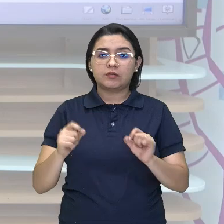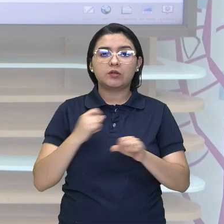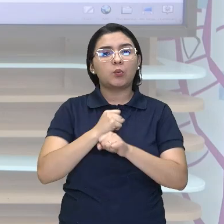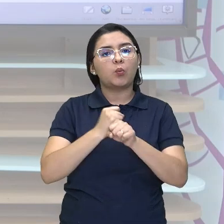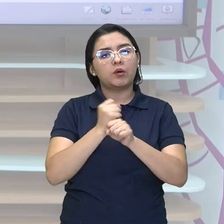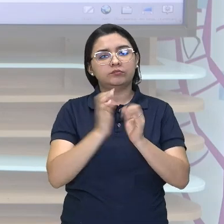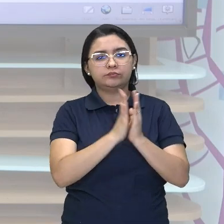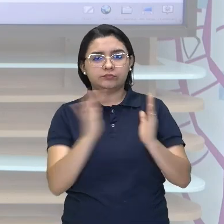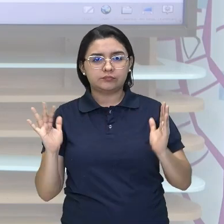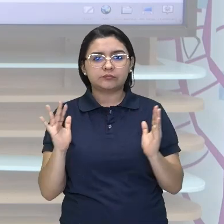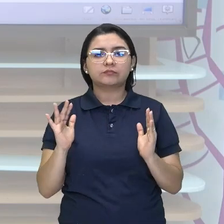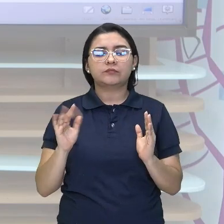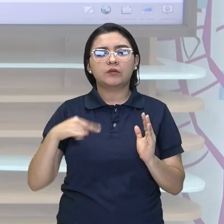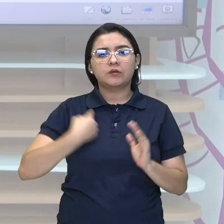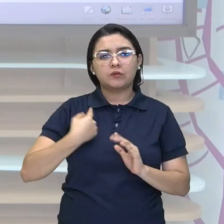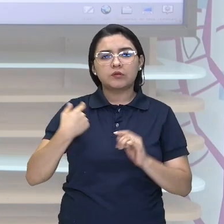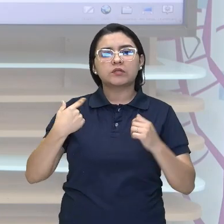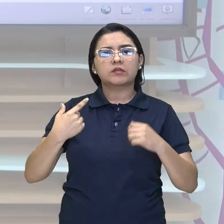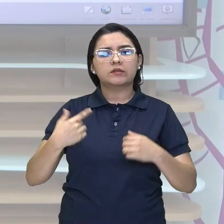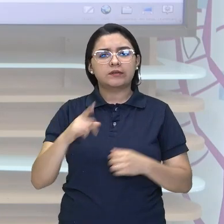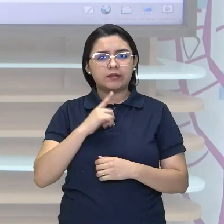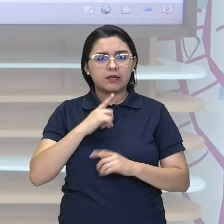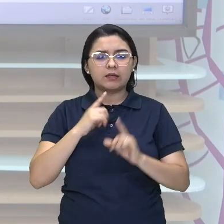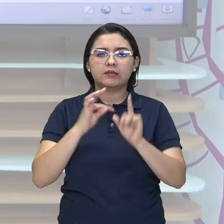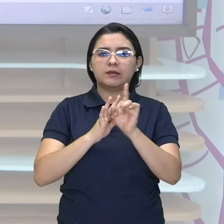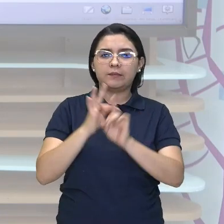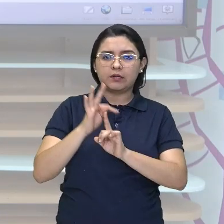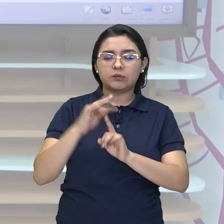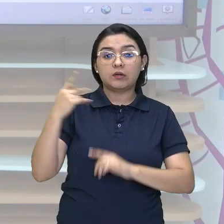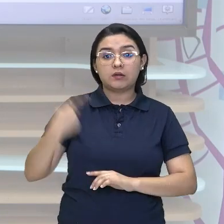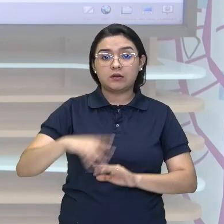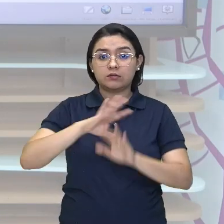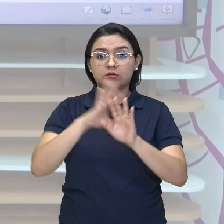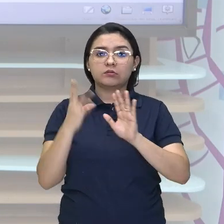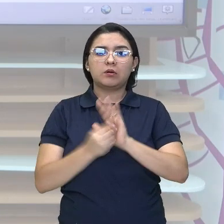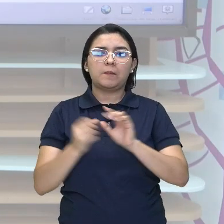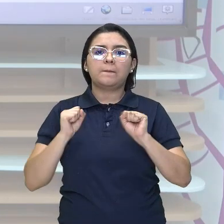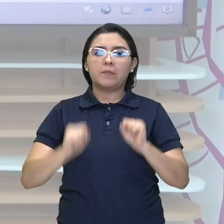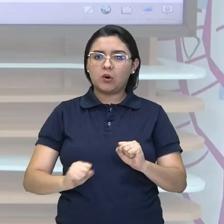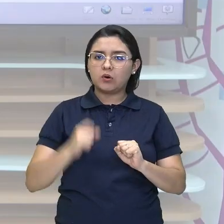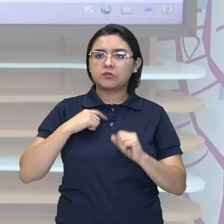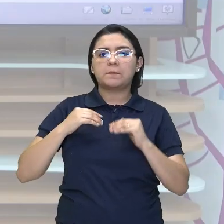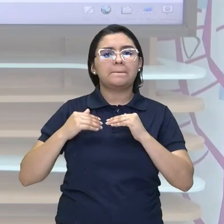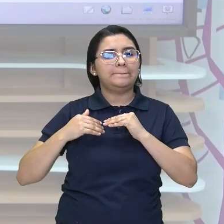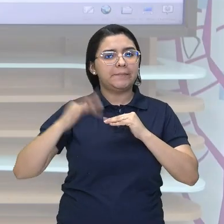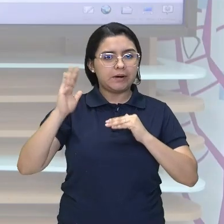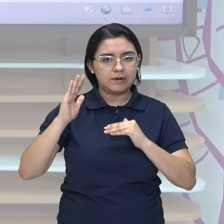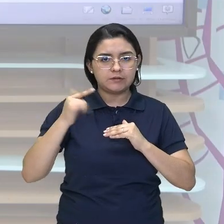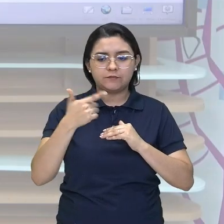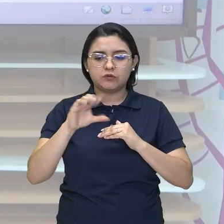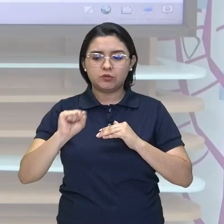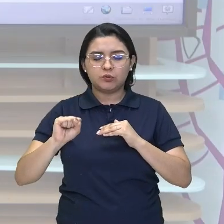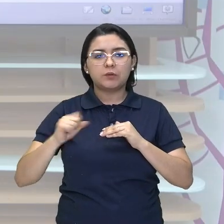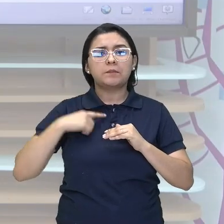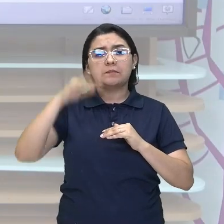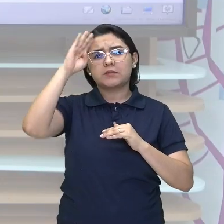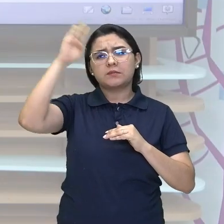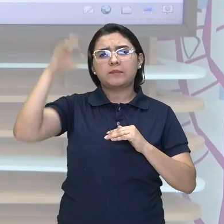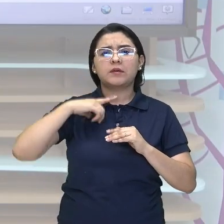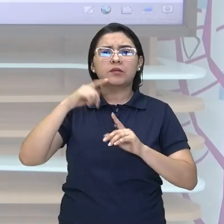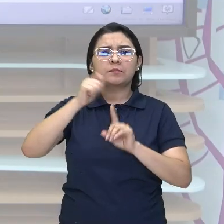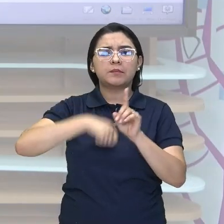longo do ano. A gente tem temperaturas na nossa região que ultrapassam 28 graus Celsius, principalmente nos meses de